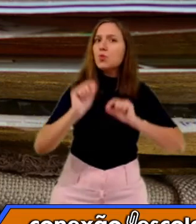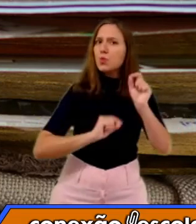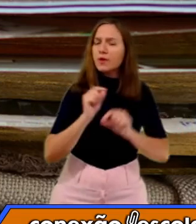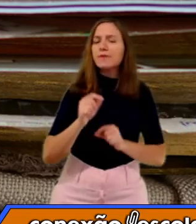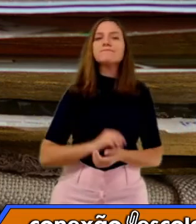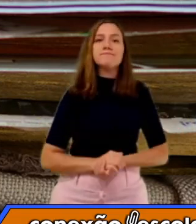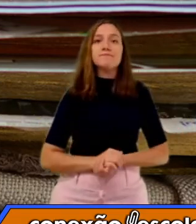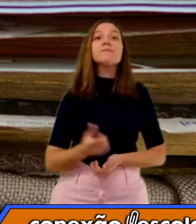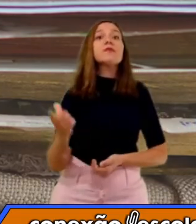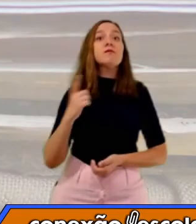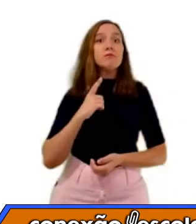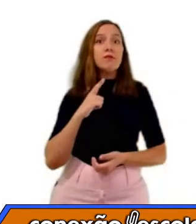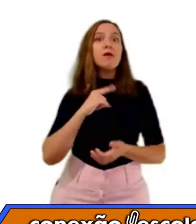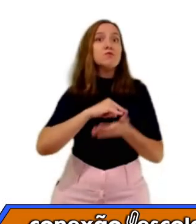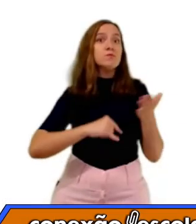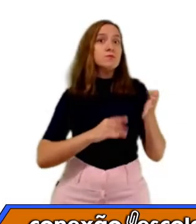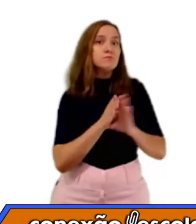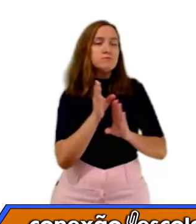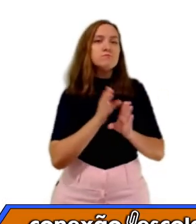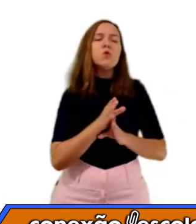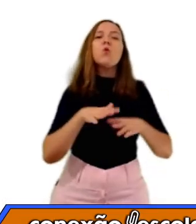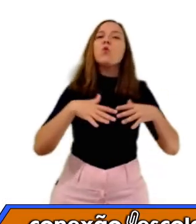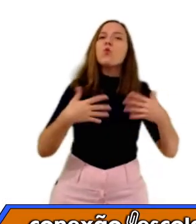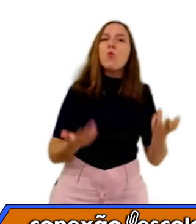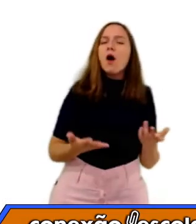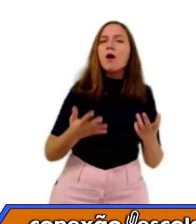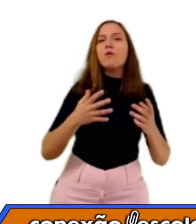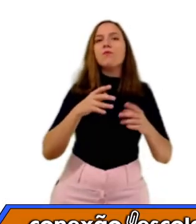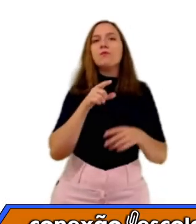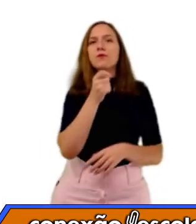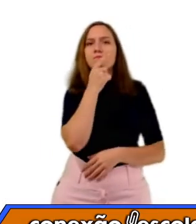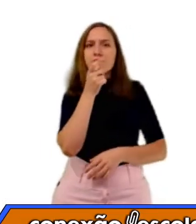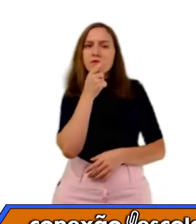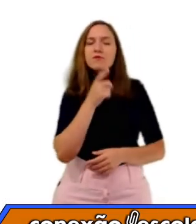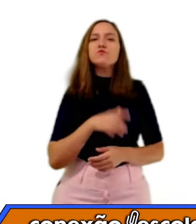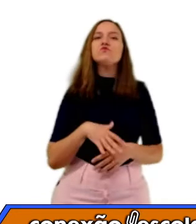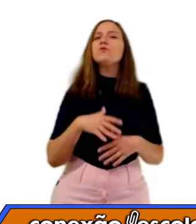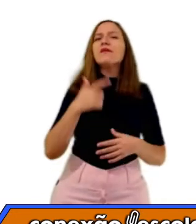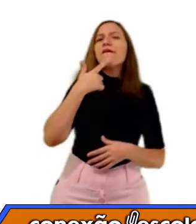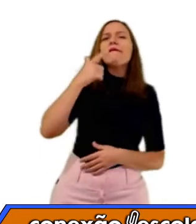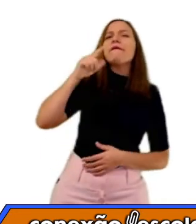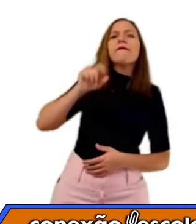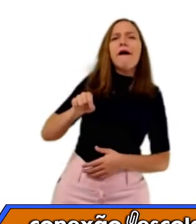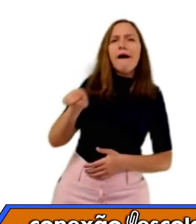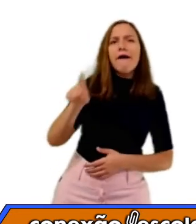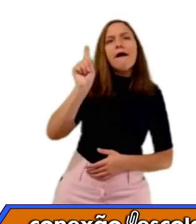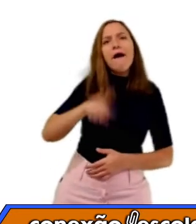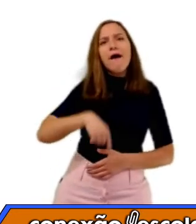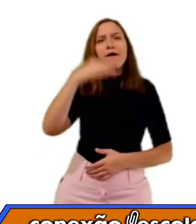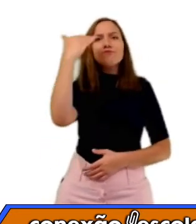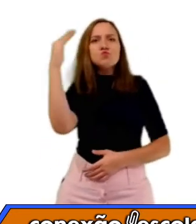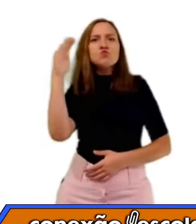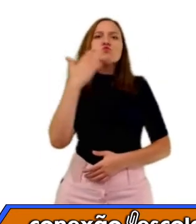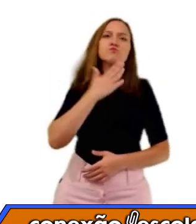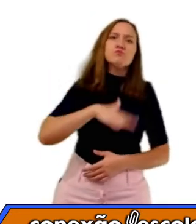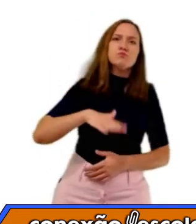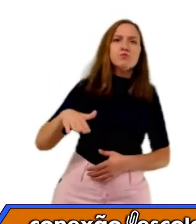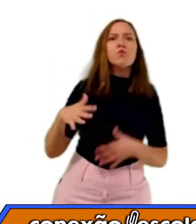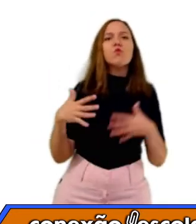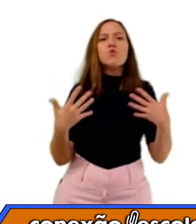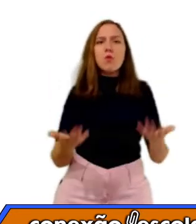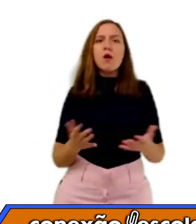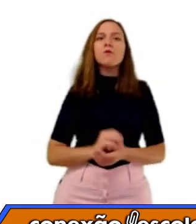a identificação do medicamento, o uso, se é pediátrico, se é adulto, o modo de usar, a posologia, que vai